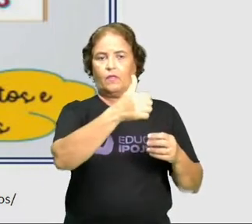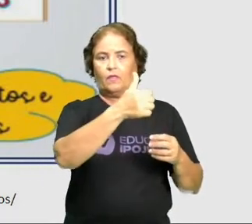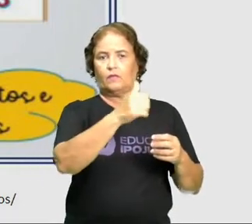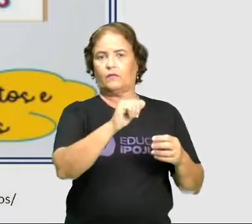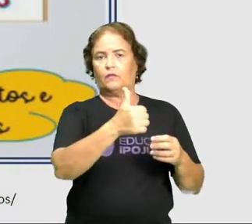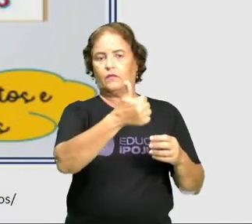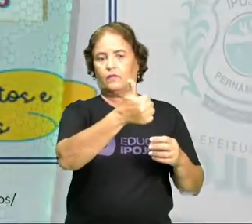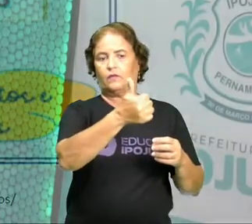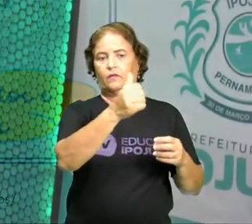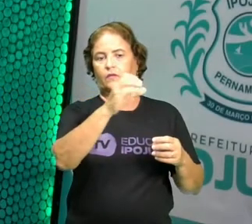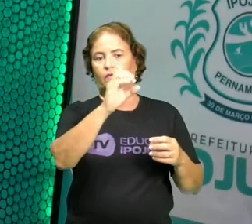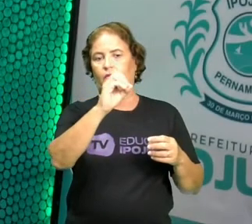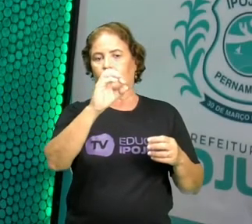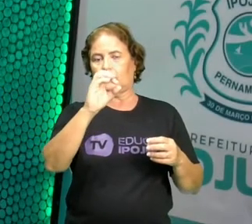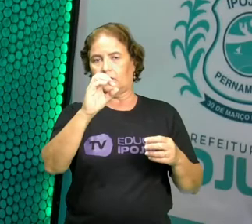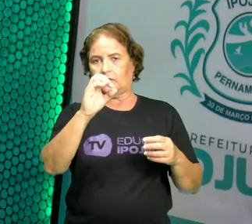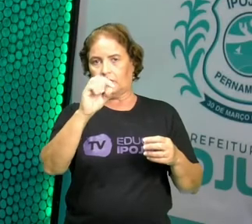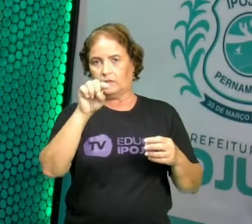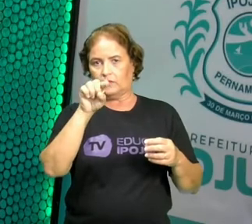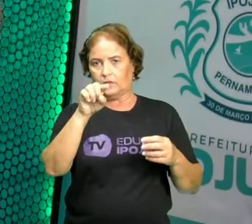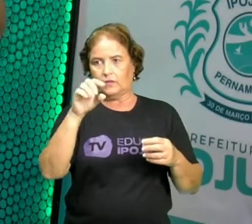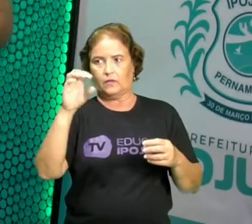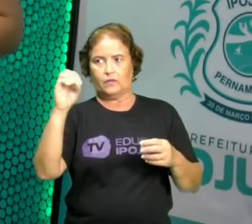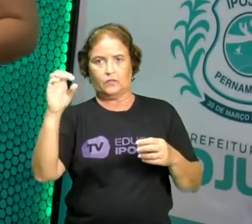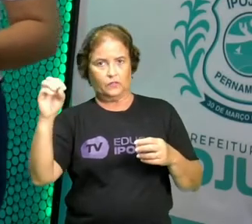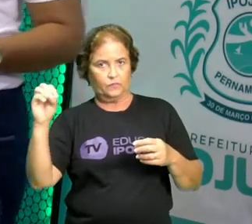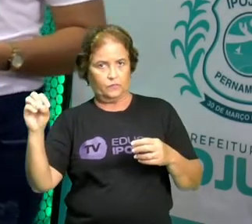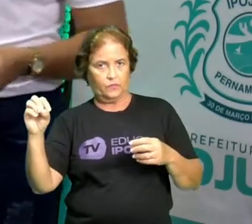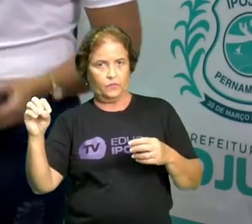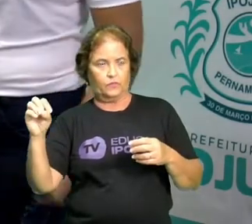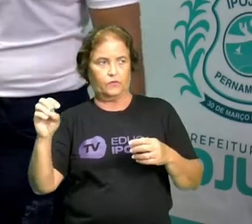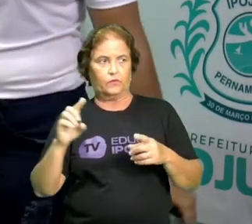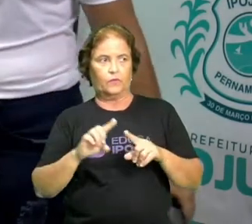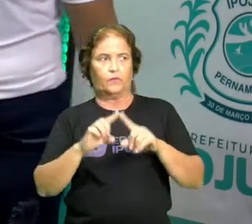que uma dezena de milhar é 1.000. Mais